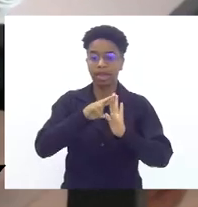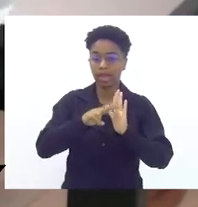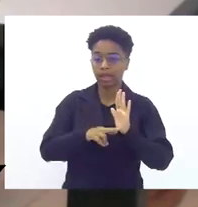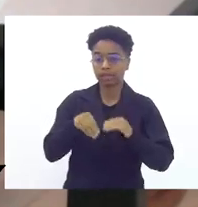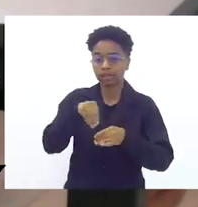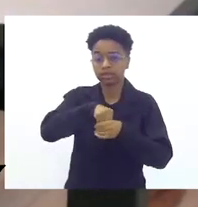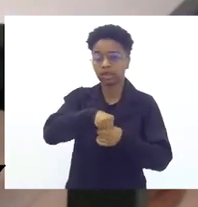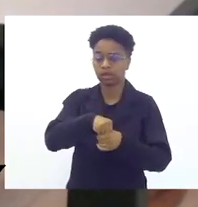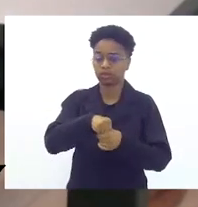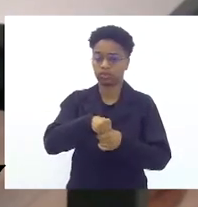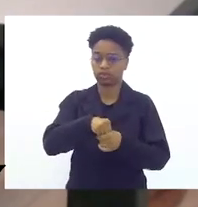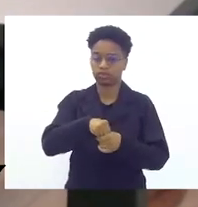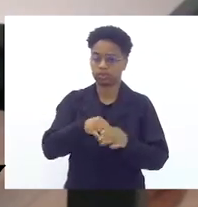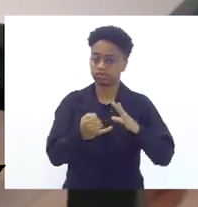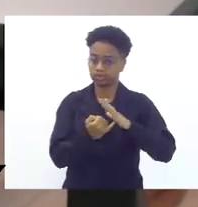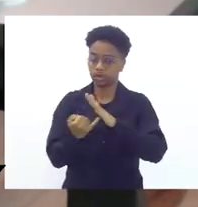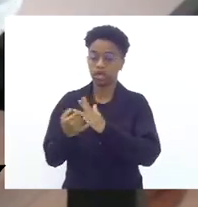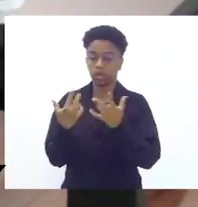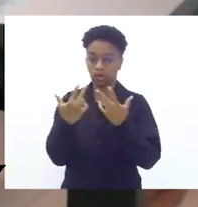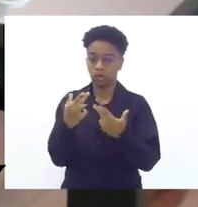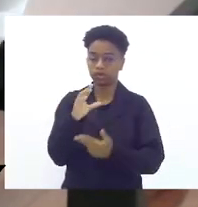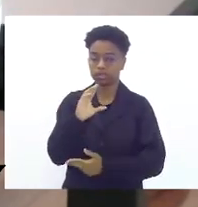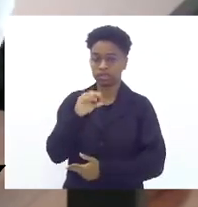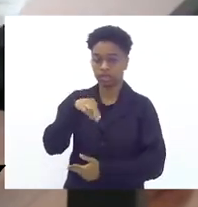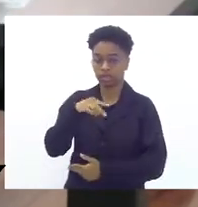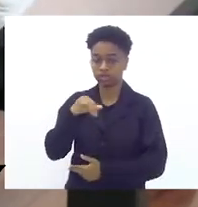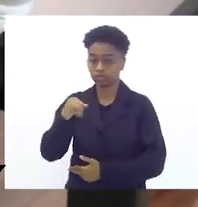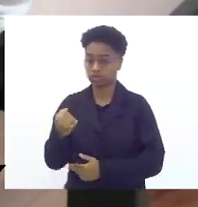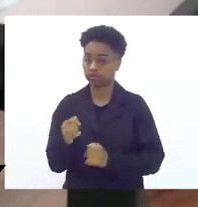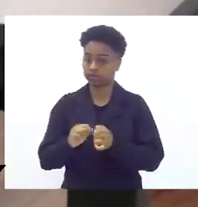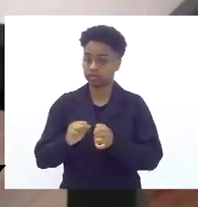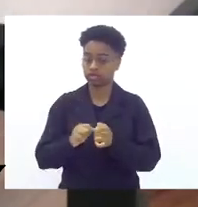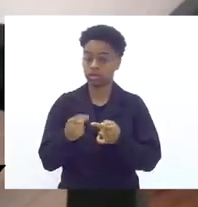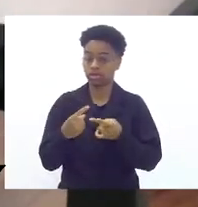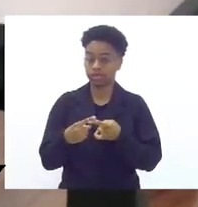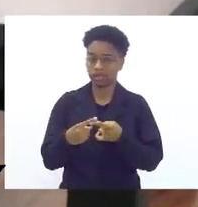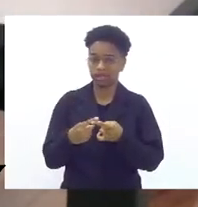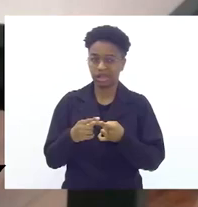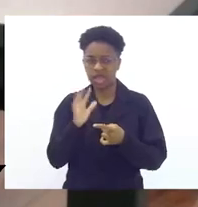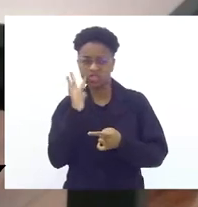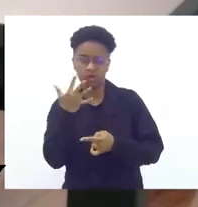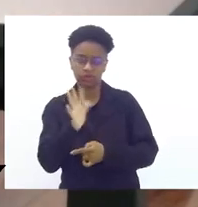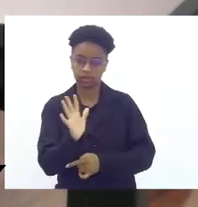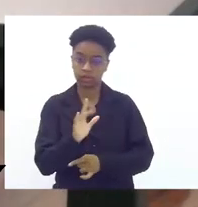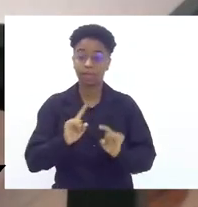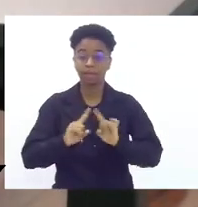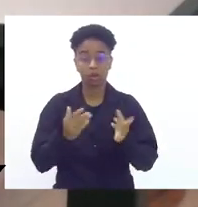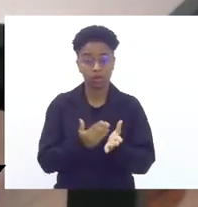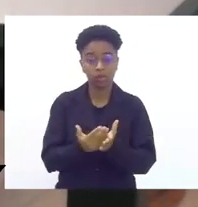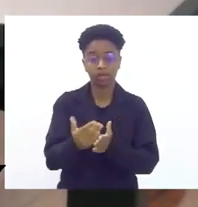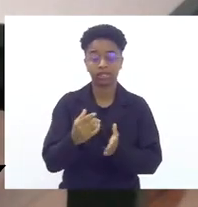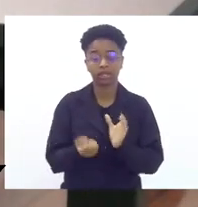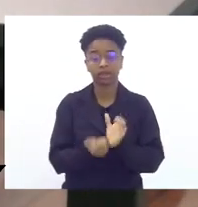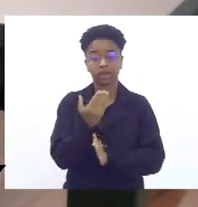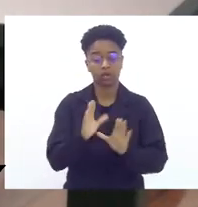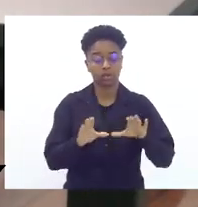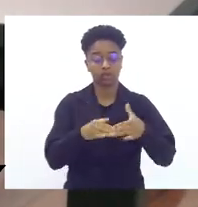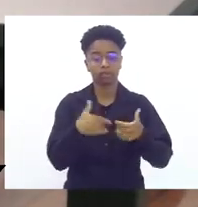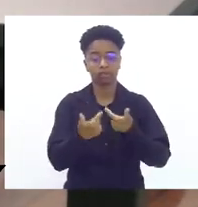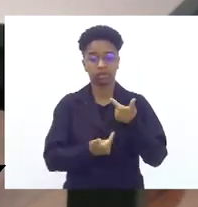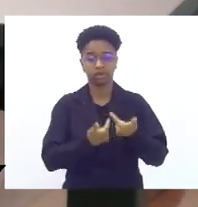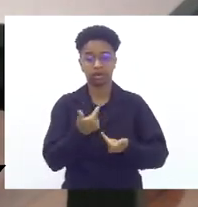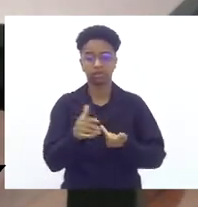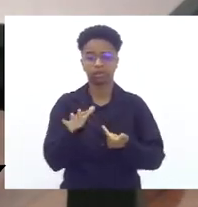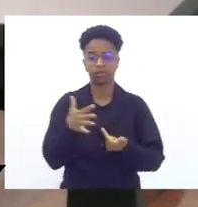CNJ fez é um bom começo não resolve Mas é uma boa iniciativa que decorreu da criação do grupo de trabalho lá em meados